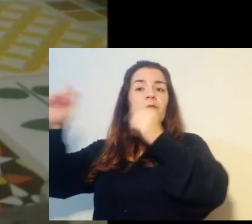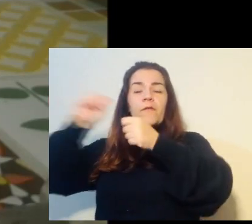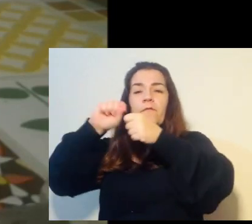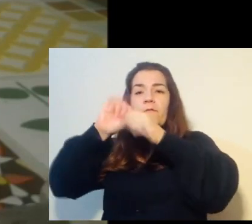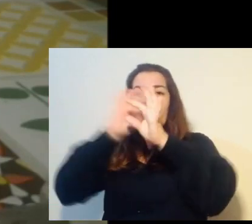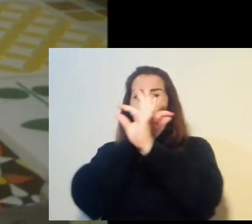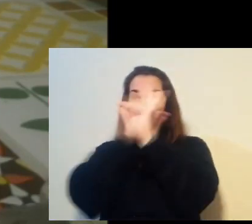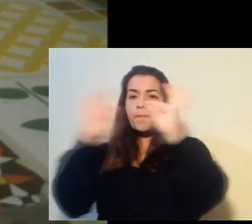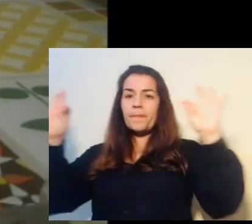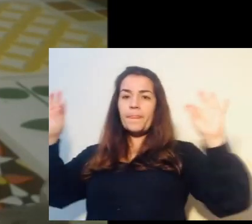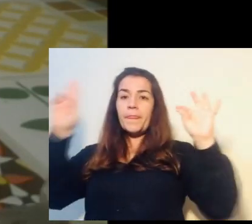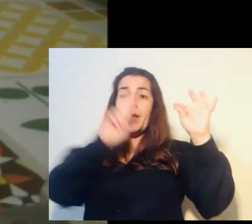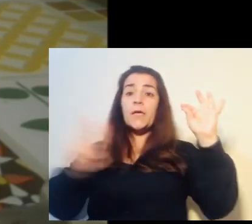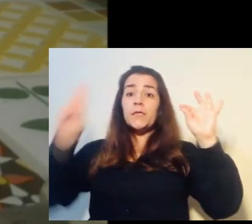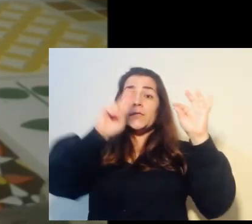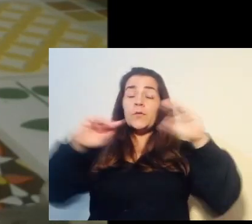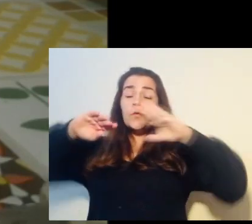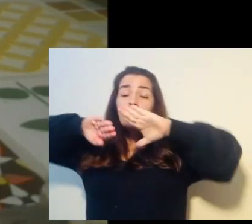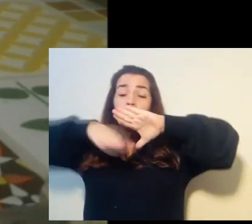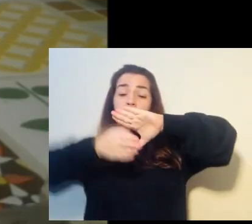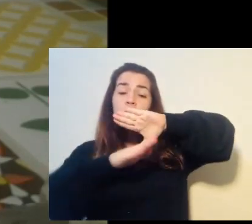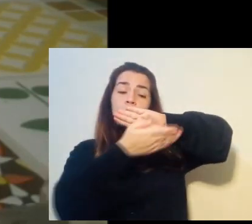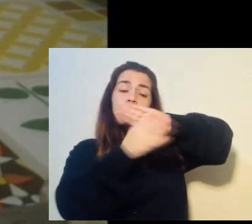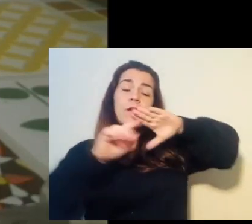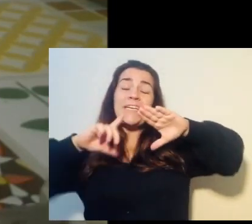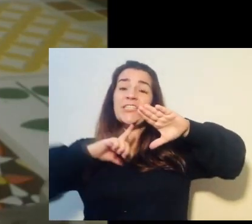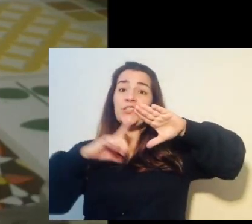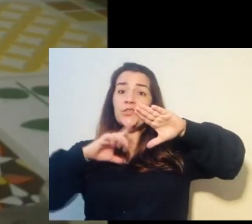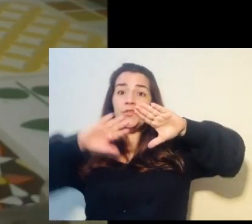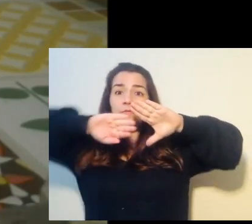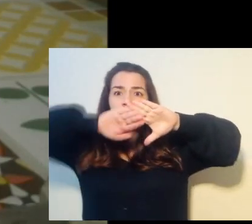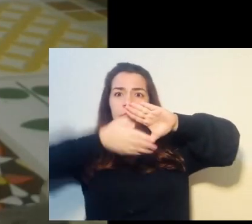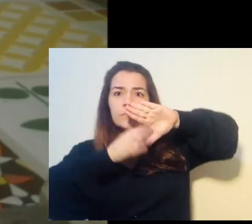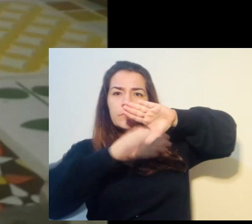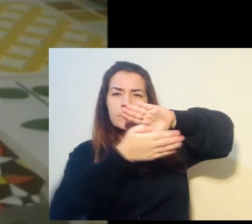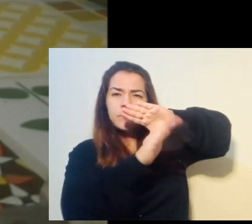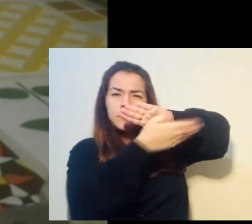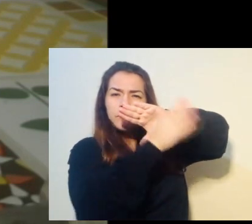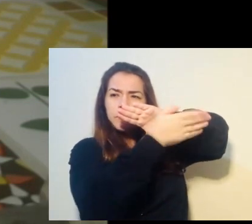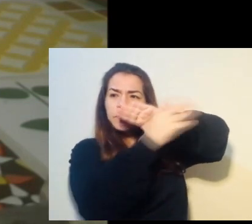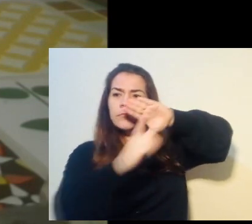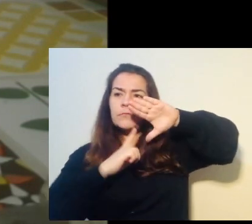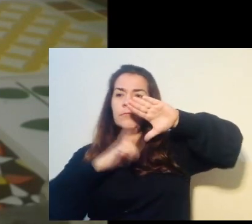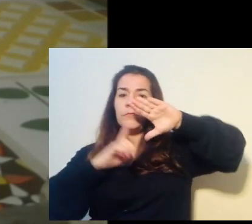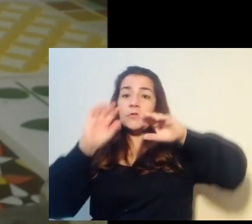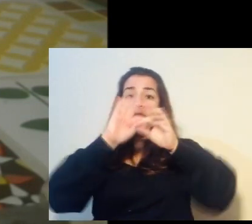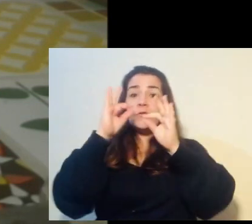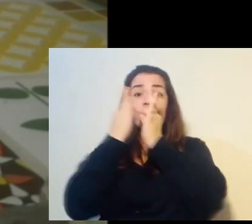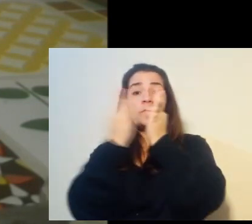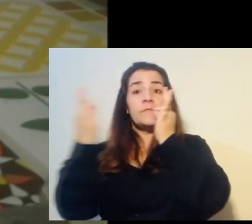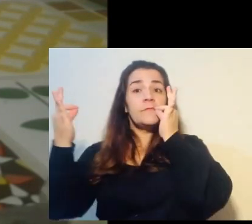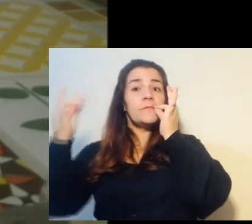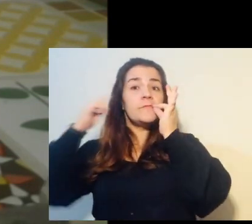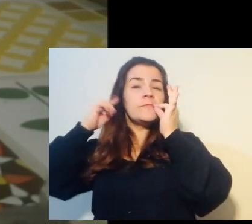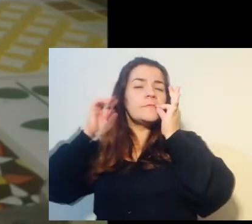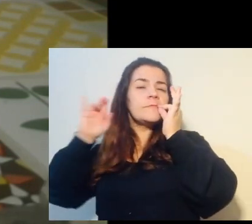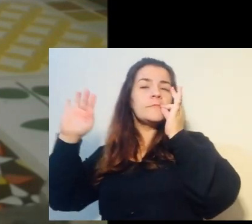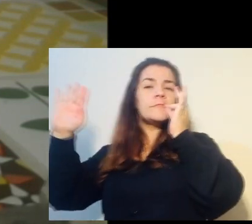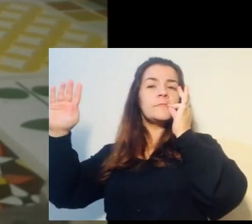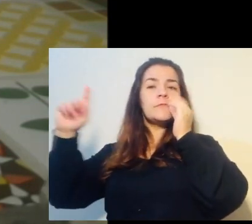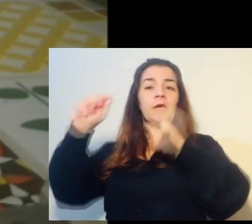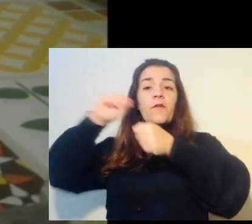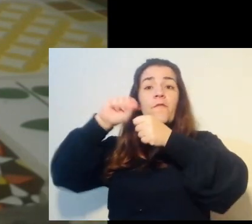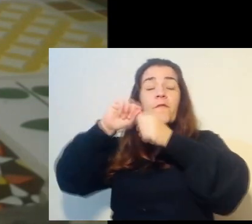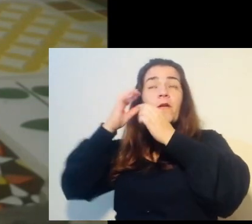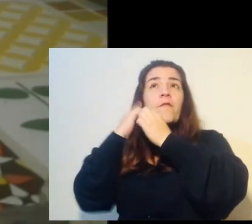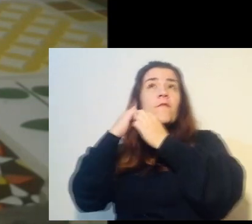essa vara de novo que a gente usa, vai lá por dentro e tira as rebarbas que estão por dentro, e aí a gente vai ter ele afinado. E aí é o momento da